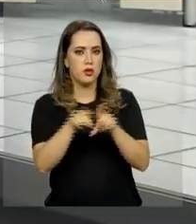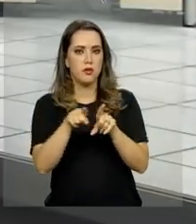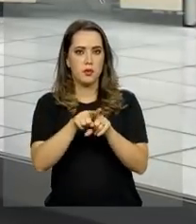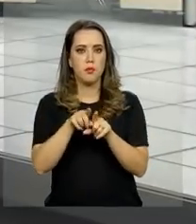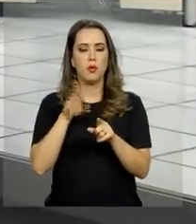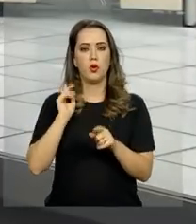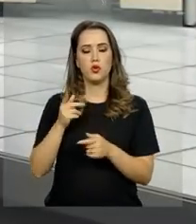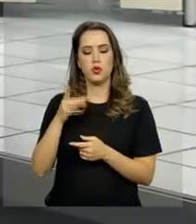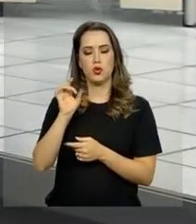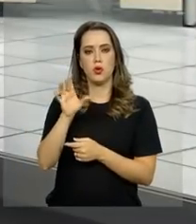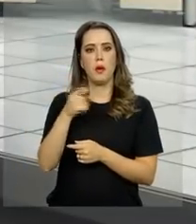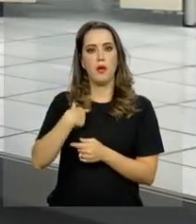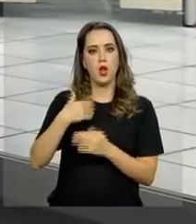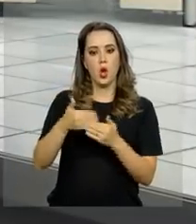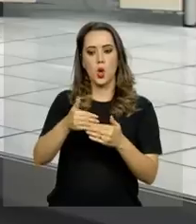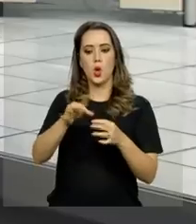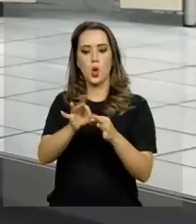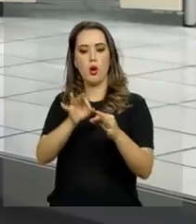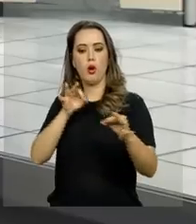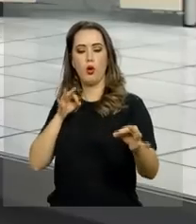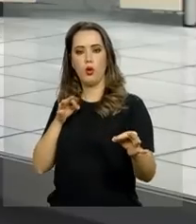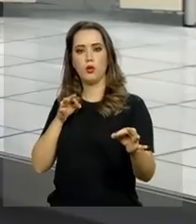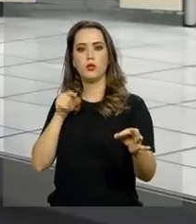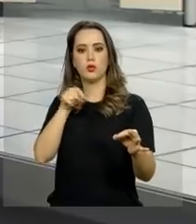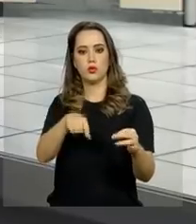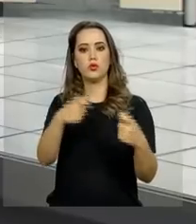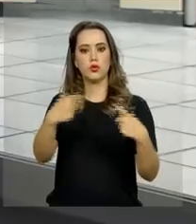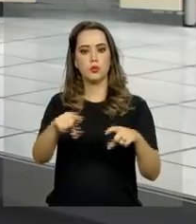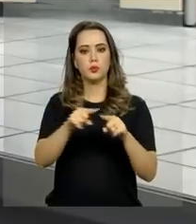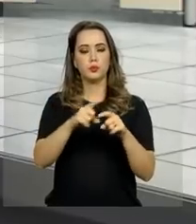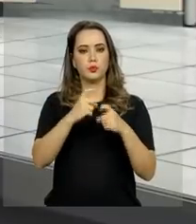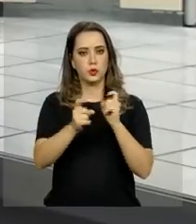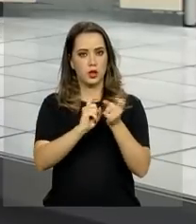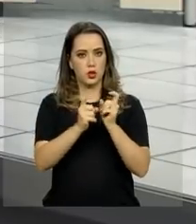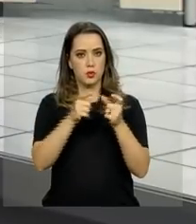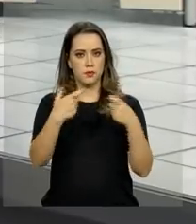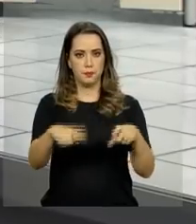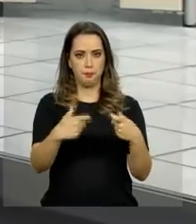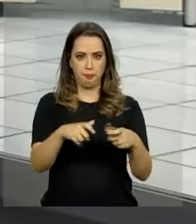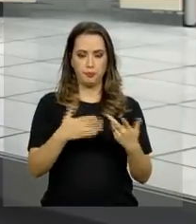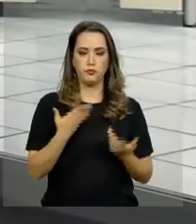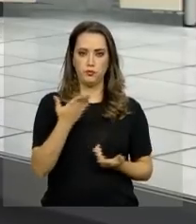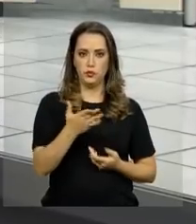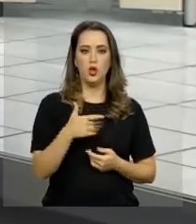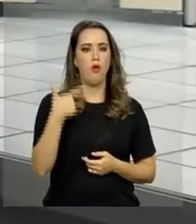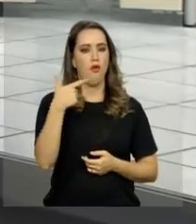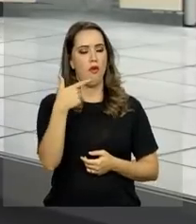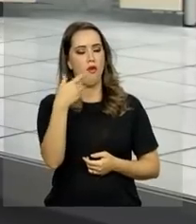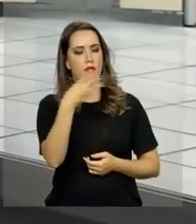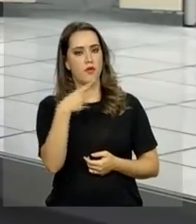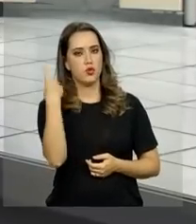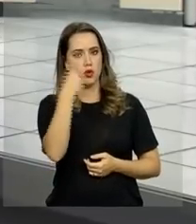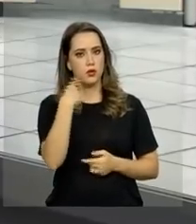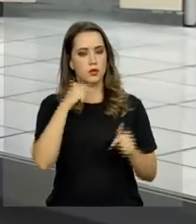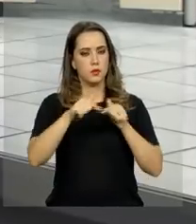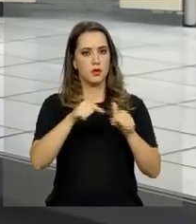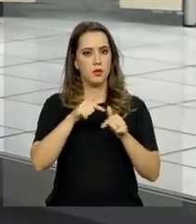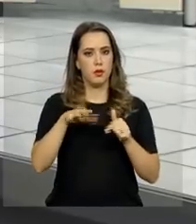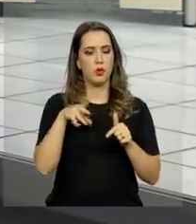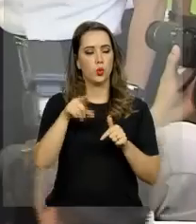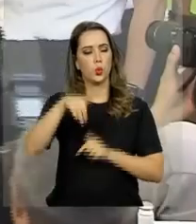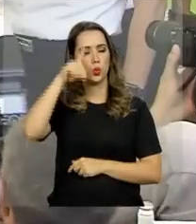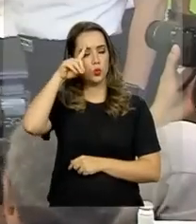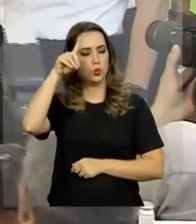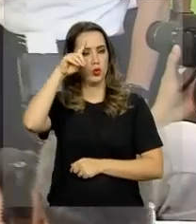ser acionados de forma remota a partir desta sala. A produção acontece 24 horas por dia, 7 dias por